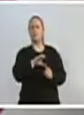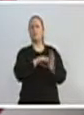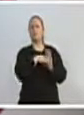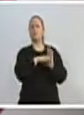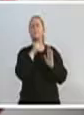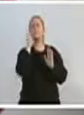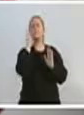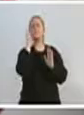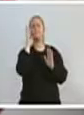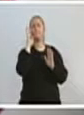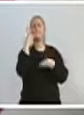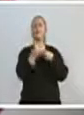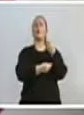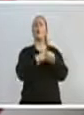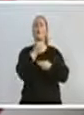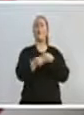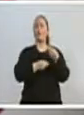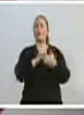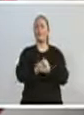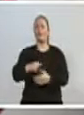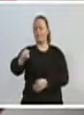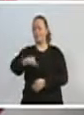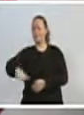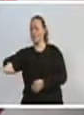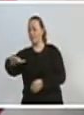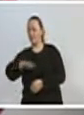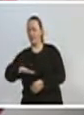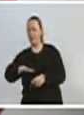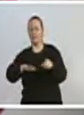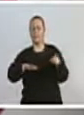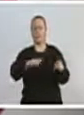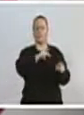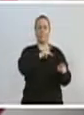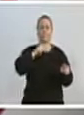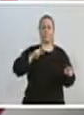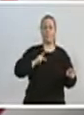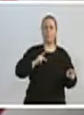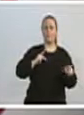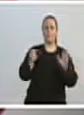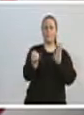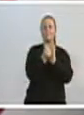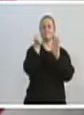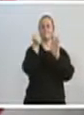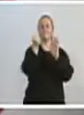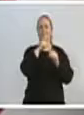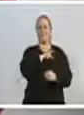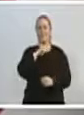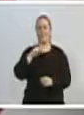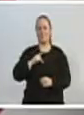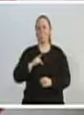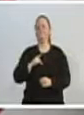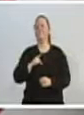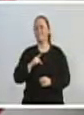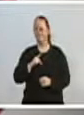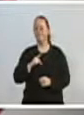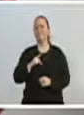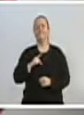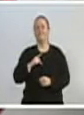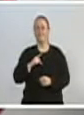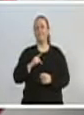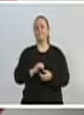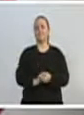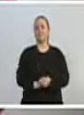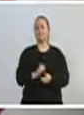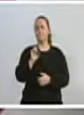Na relação da sociedade com o poder público, na relação da sociedade com aquilo que é patrimônio público, não é só por ser uma imagem de